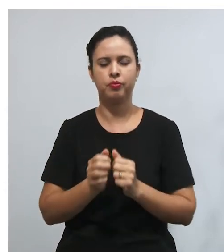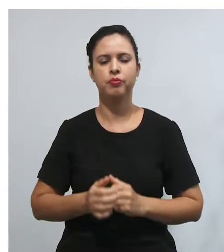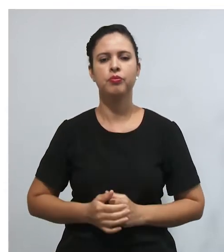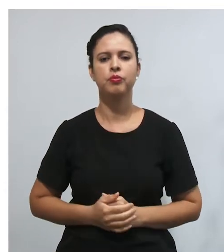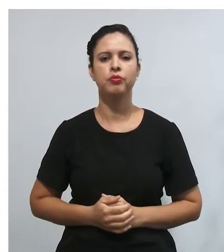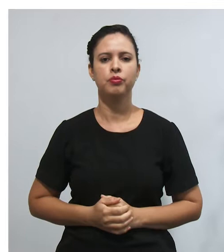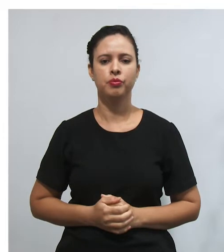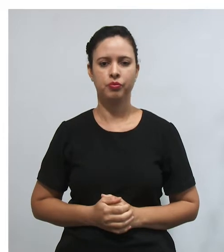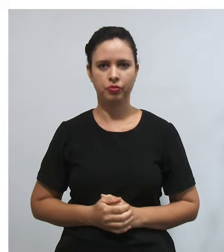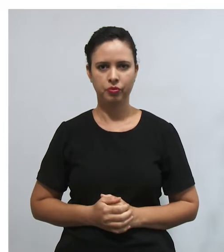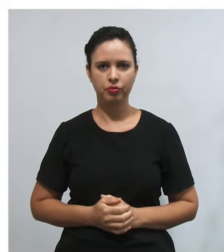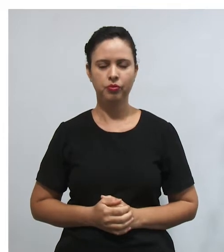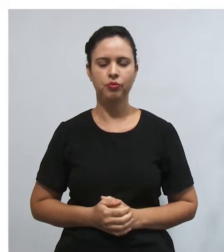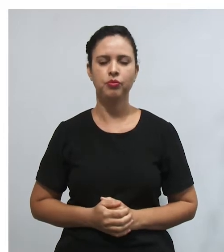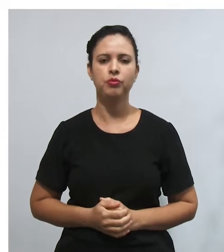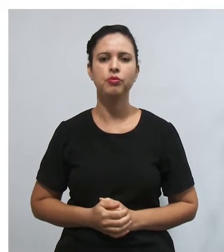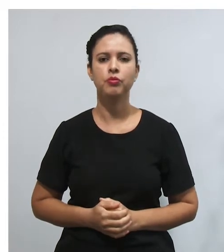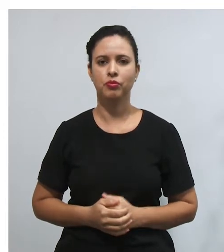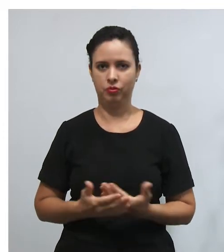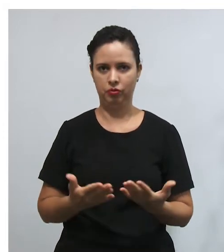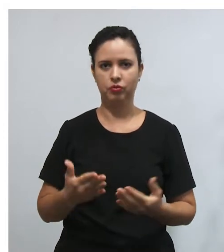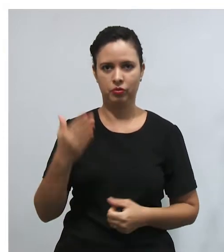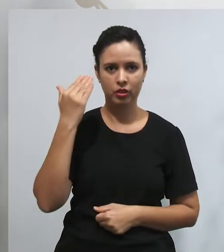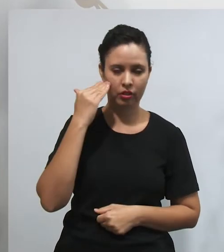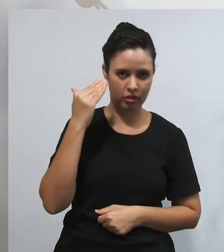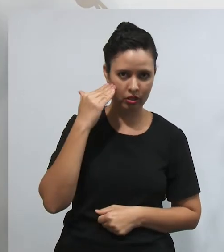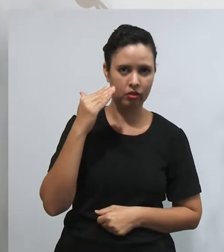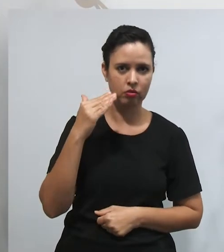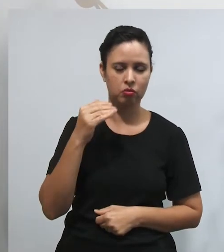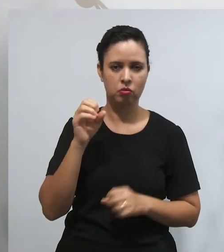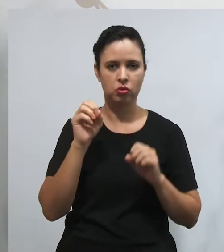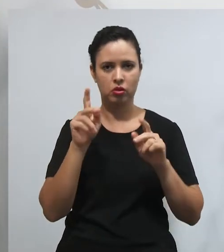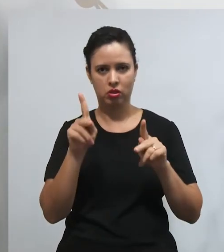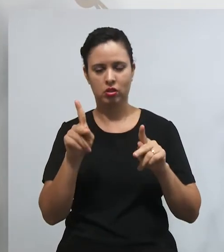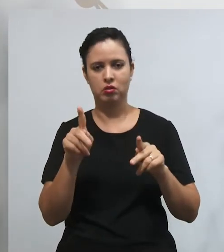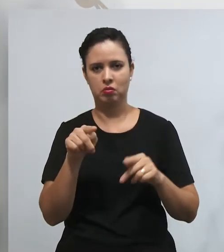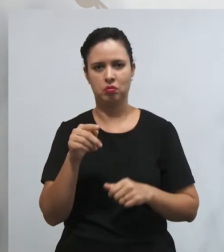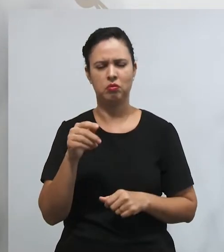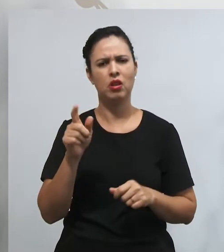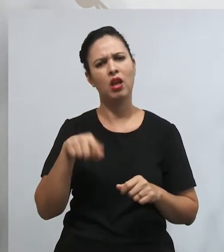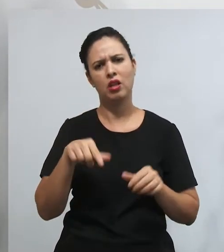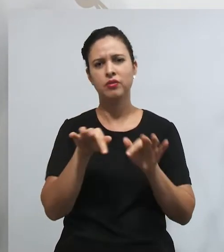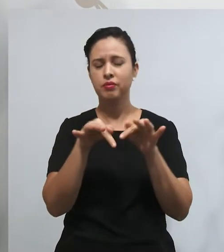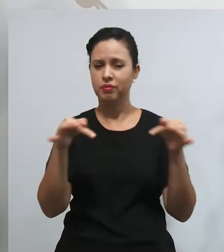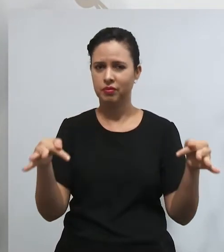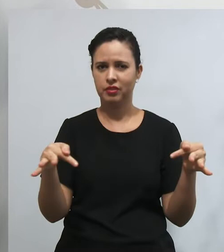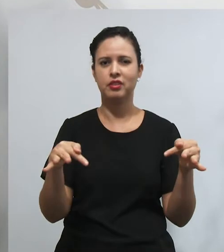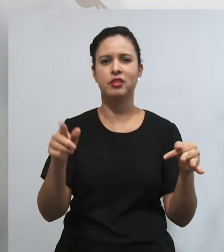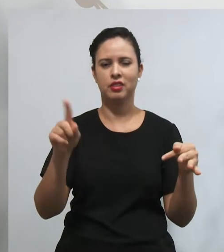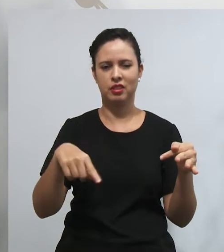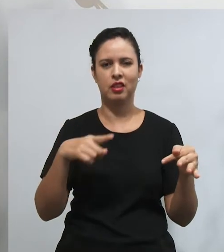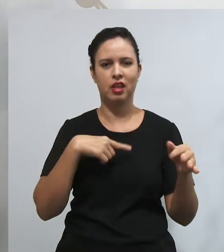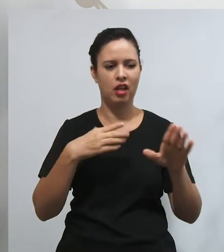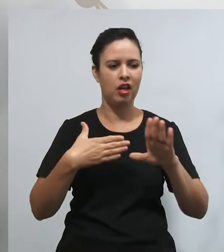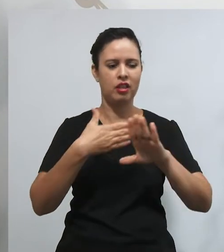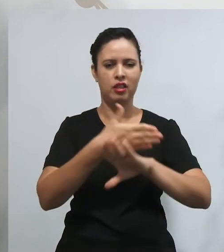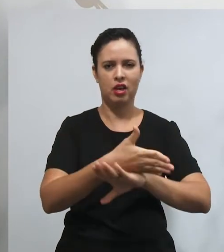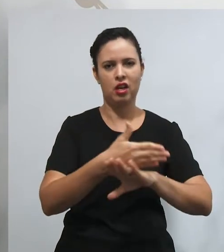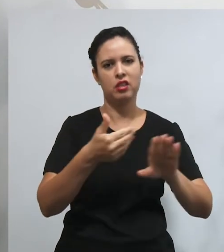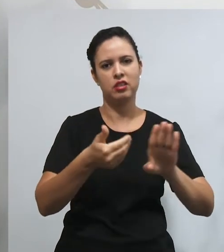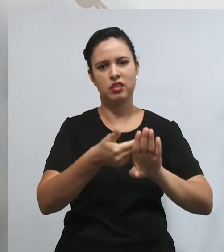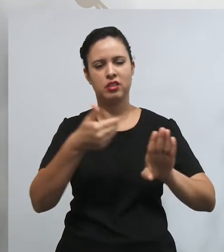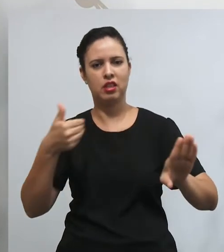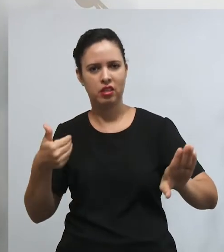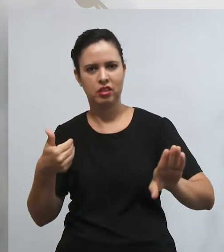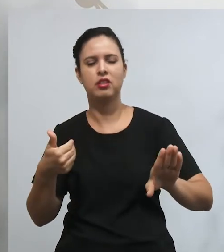multifuncional. Certinho? Tranquilo até aqui, pessoal, essa questão dos dispositivos? Acho que é bem simples, né? Dispositivo de entrada, dispositivo de